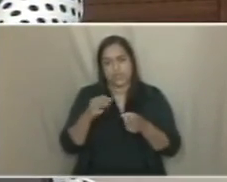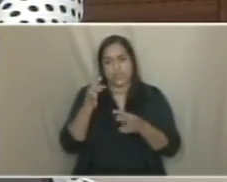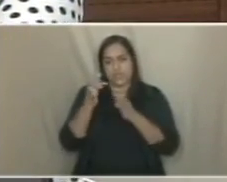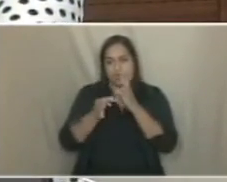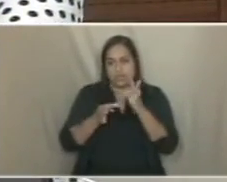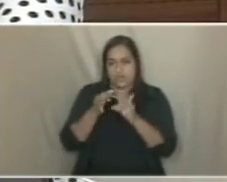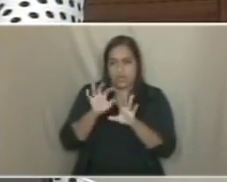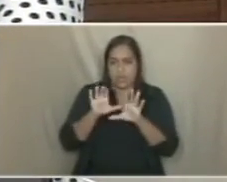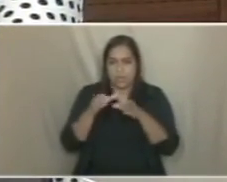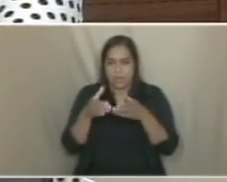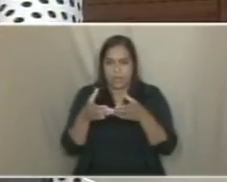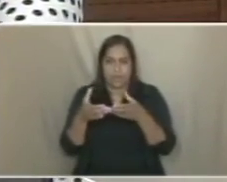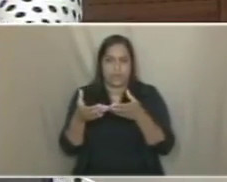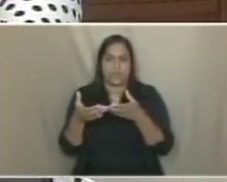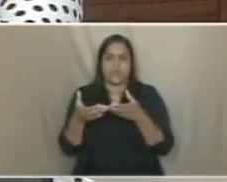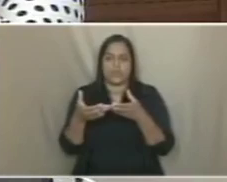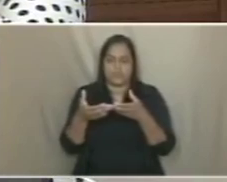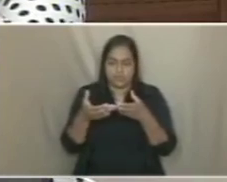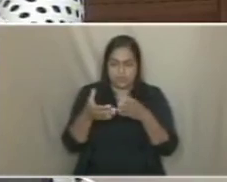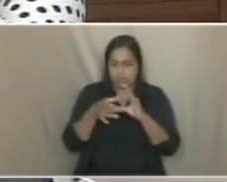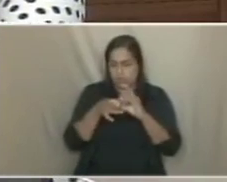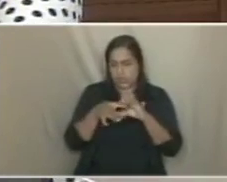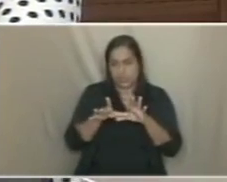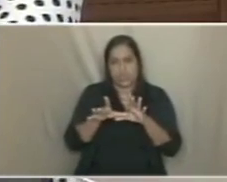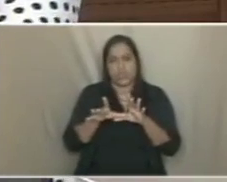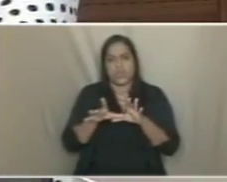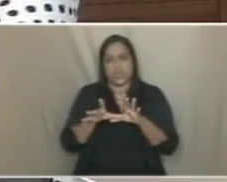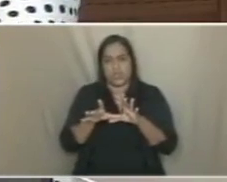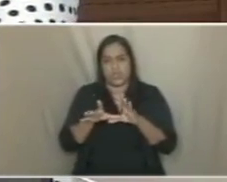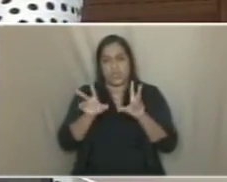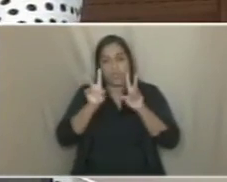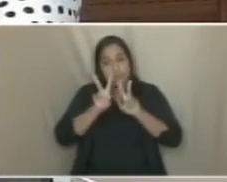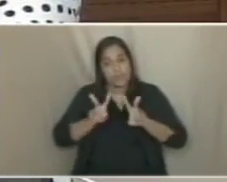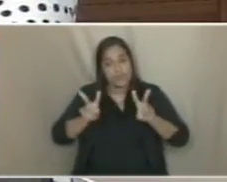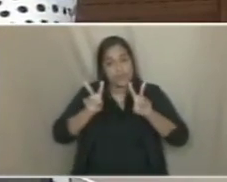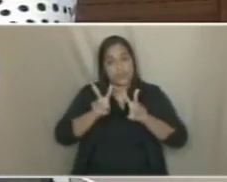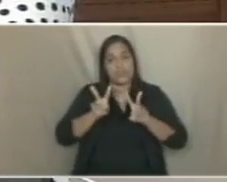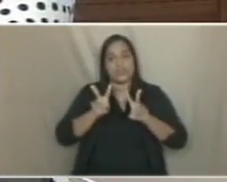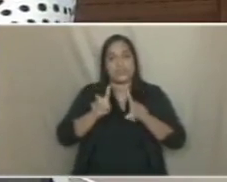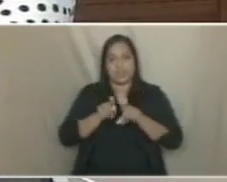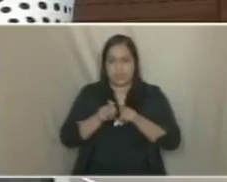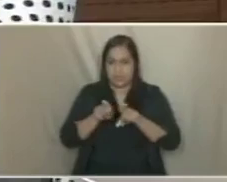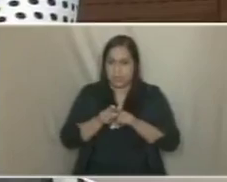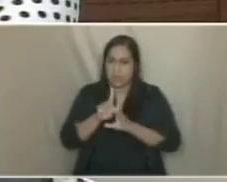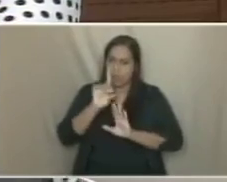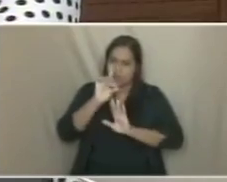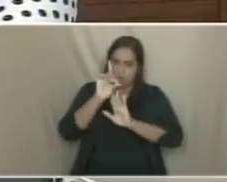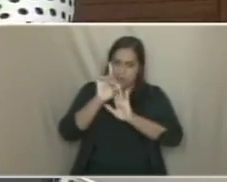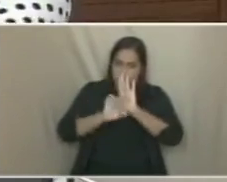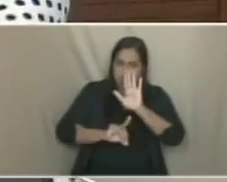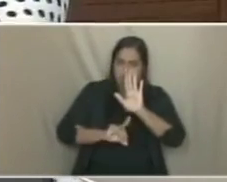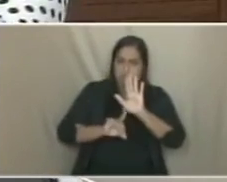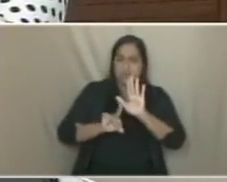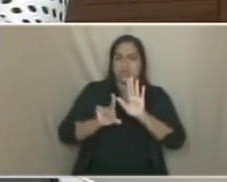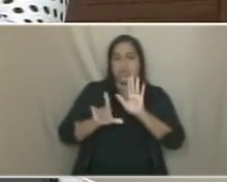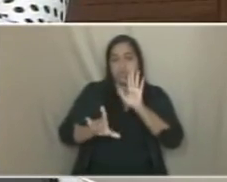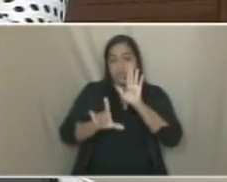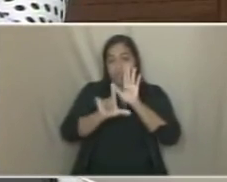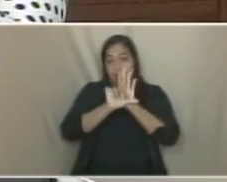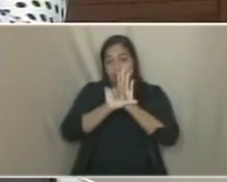ao usuário ou dependente de drogas que visam a abstinência qualquer um direito também abstinência está na lei